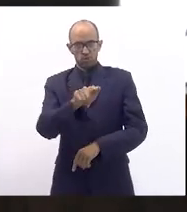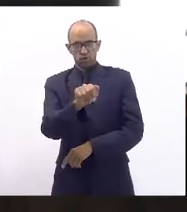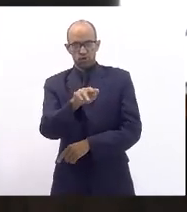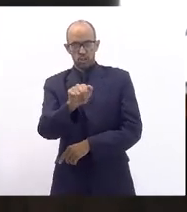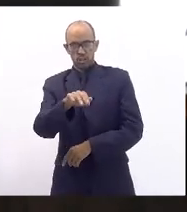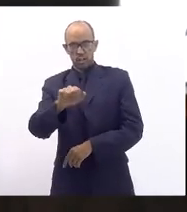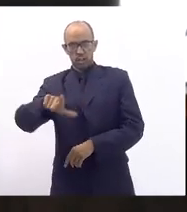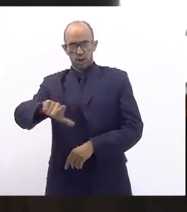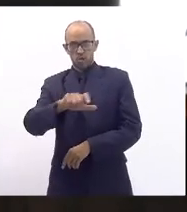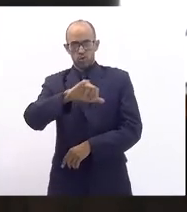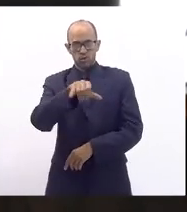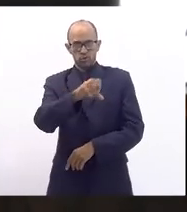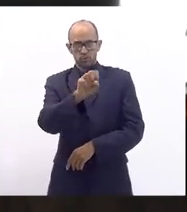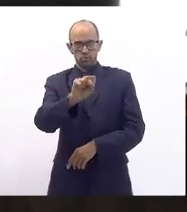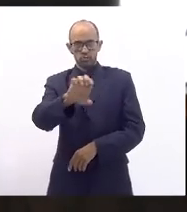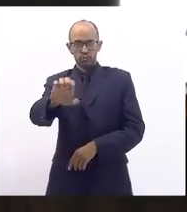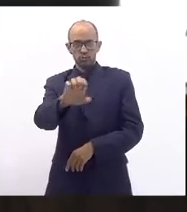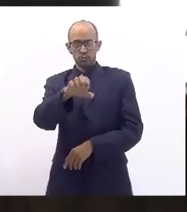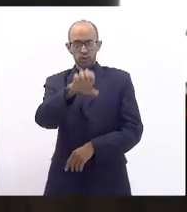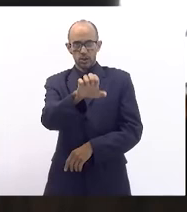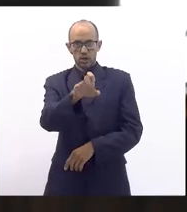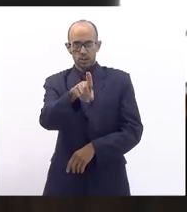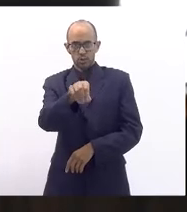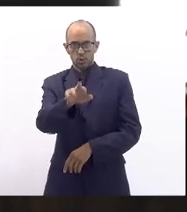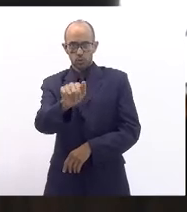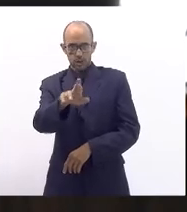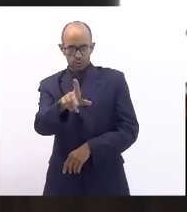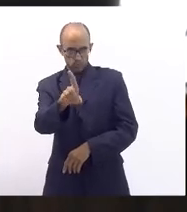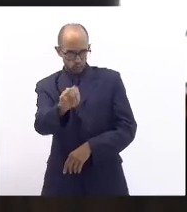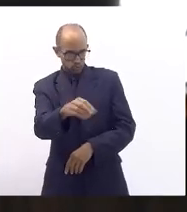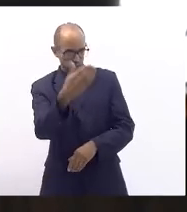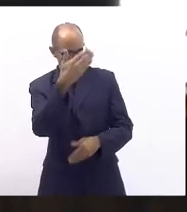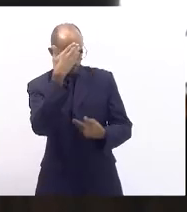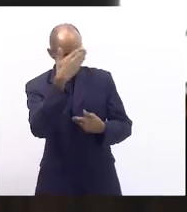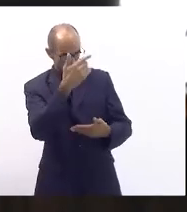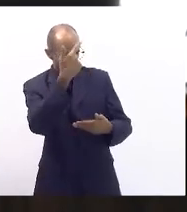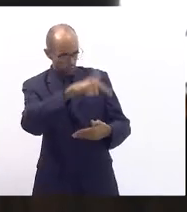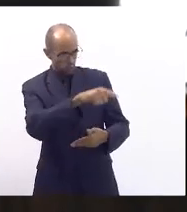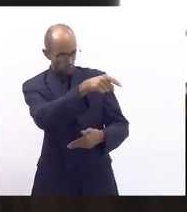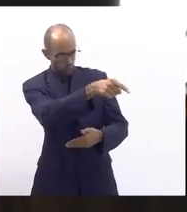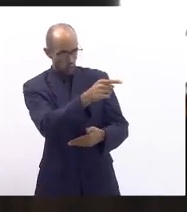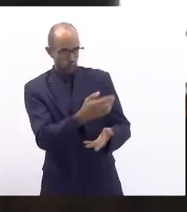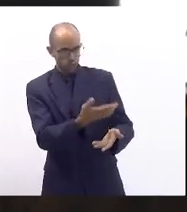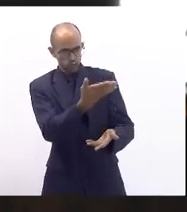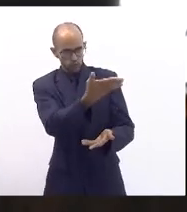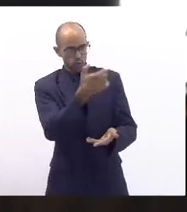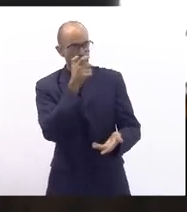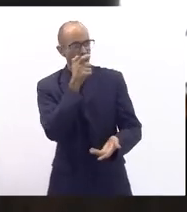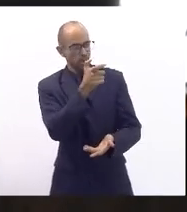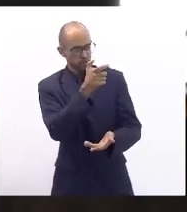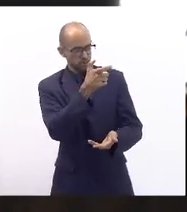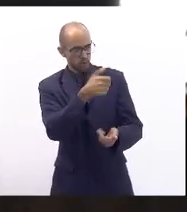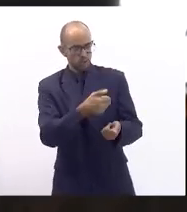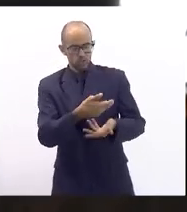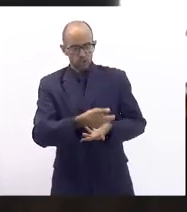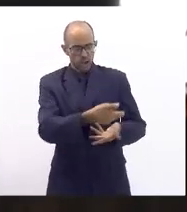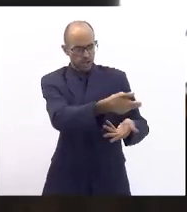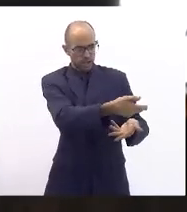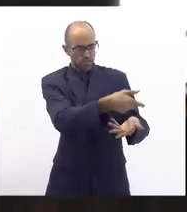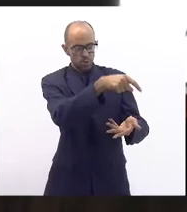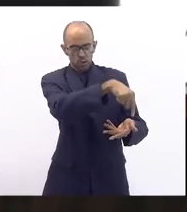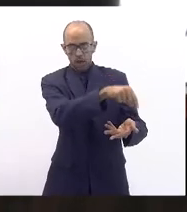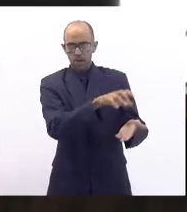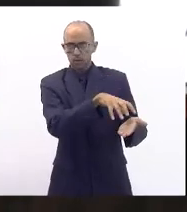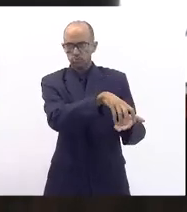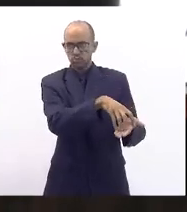José Eduardo Pereira mais uma vez General agradecer a atenção carinho que somos recebidos sempre no Comando Militar do